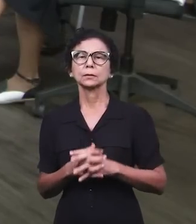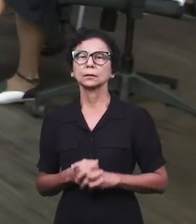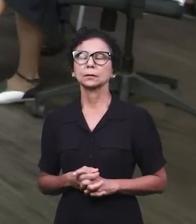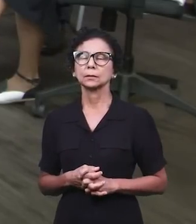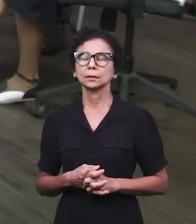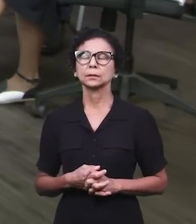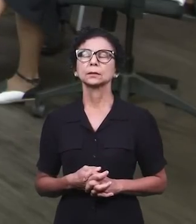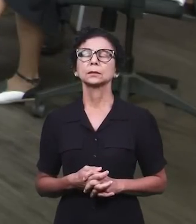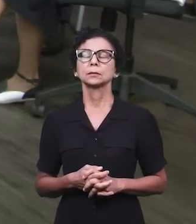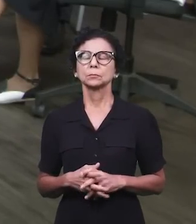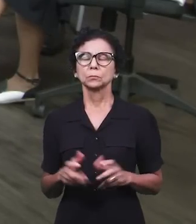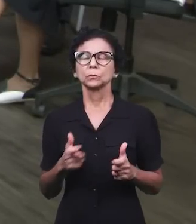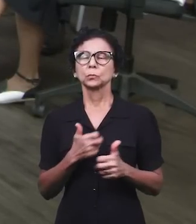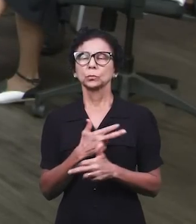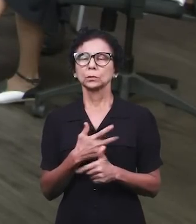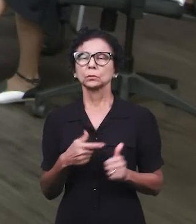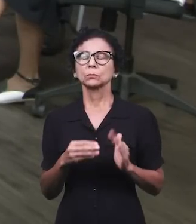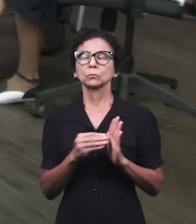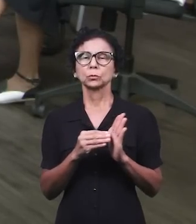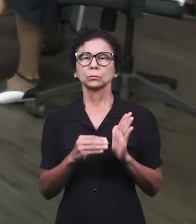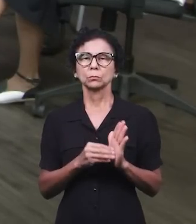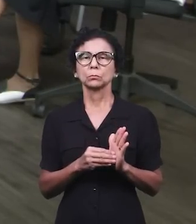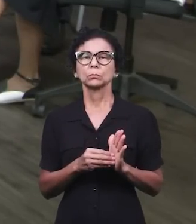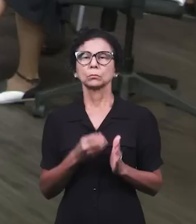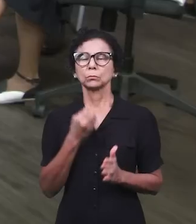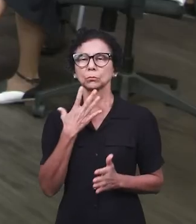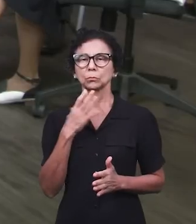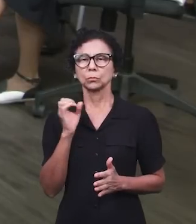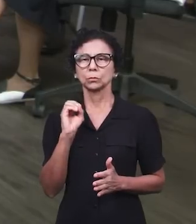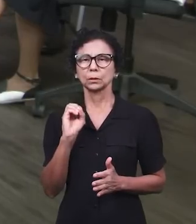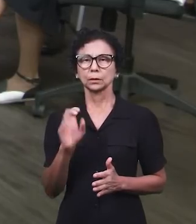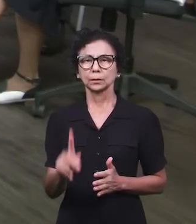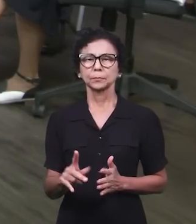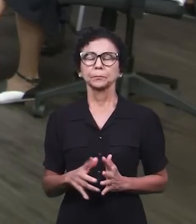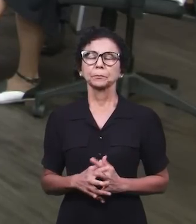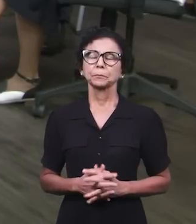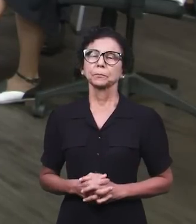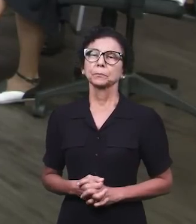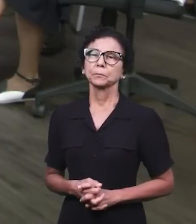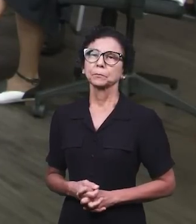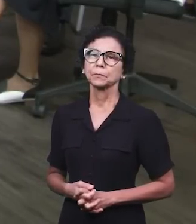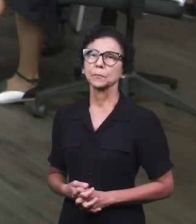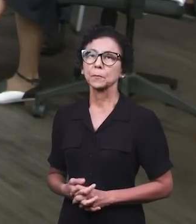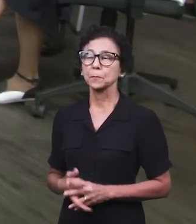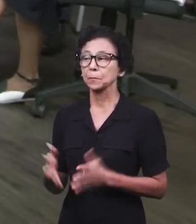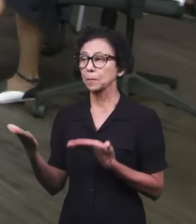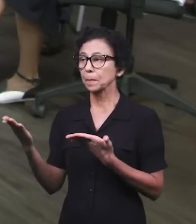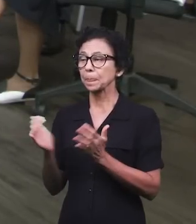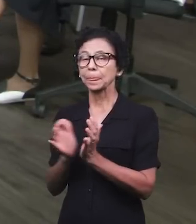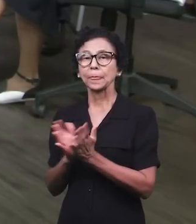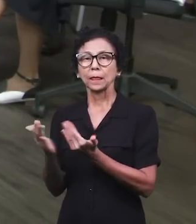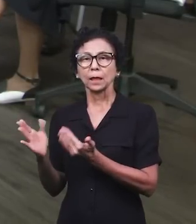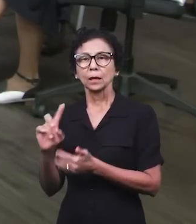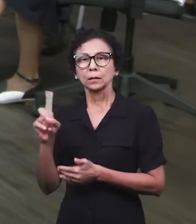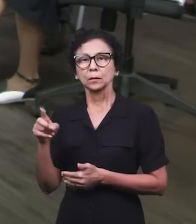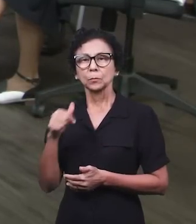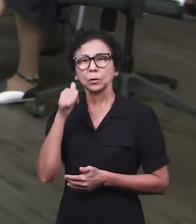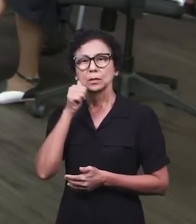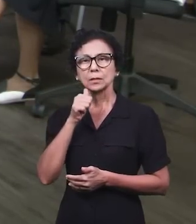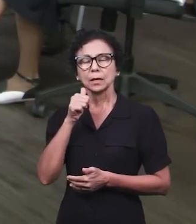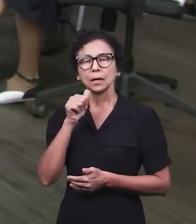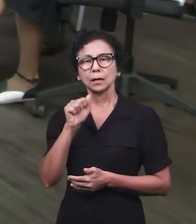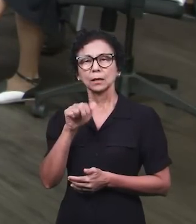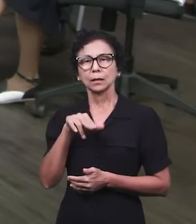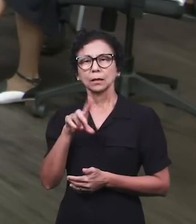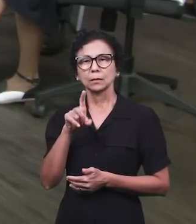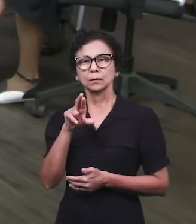quiser, porque tem muito conteúdo, esses conteúdos são muito bons, tá certo? Muito bem, nós temos os jovens aqui, que daqui a pouco a Andréia vai